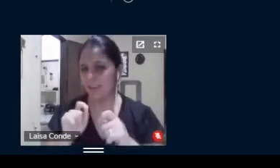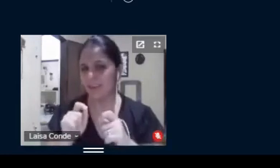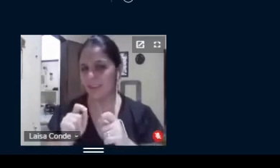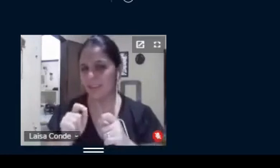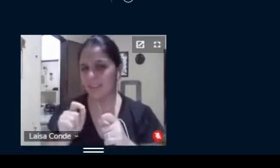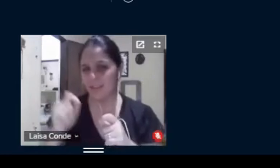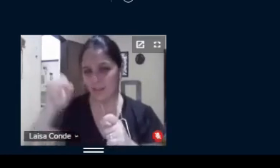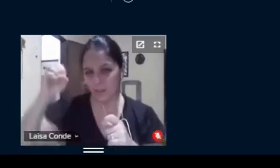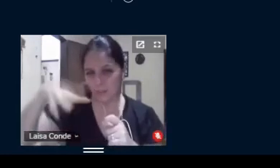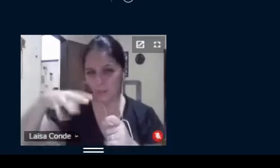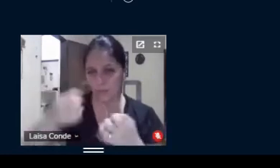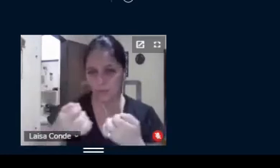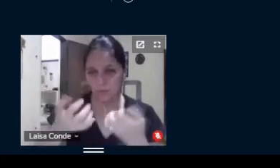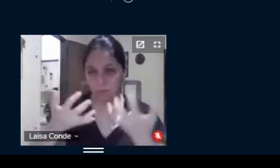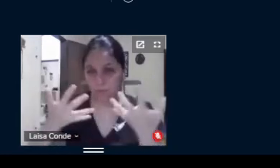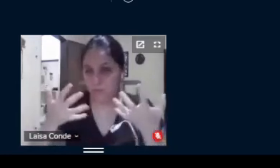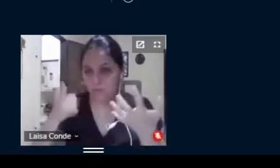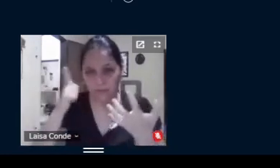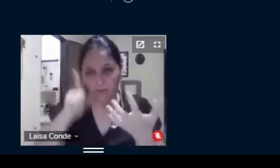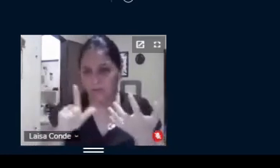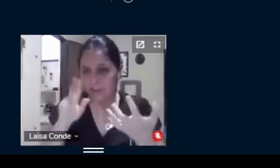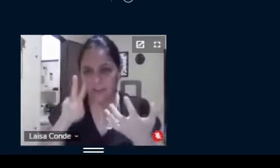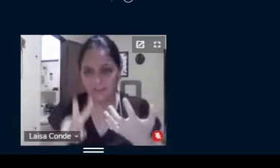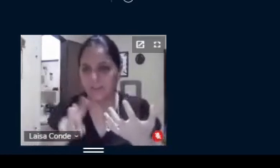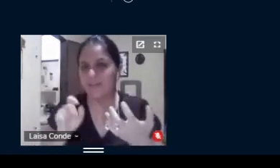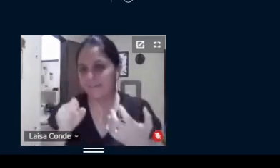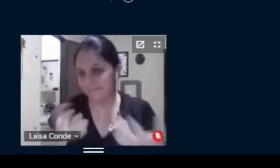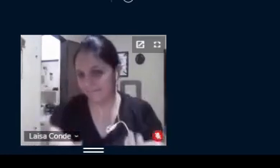só vai enxergar com a luz negra.